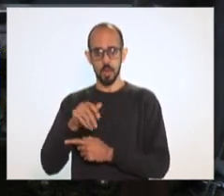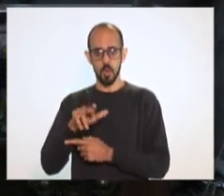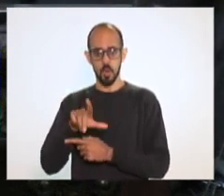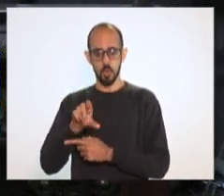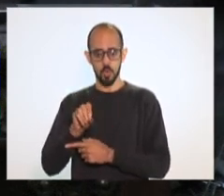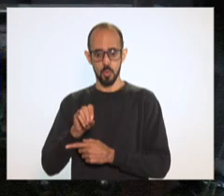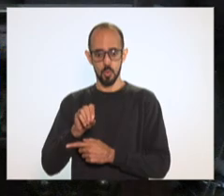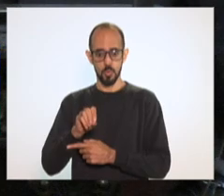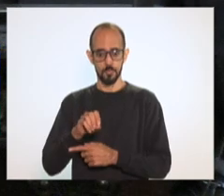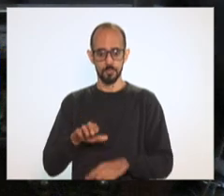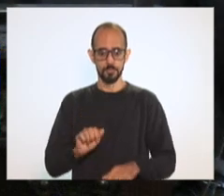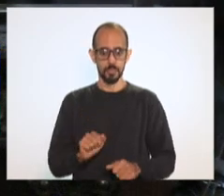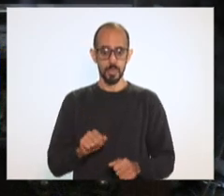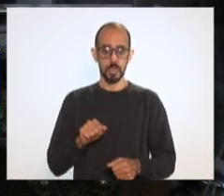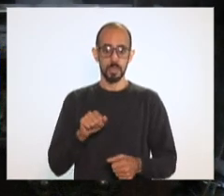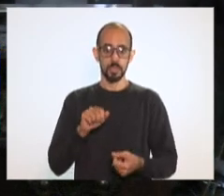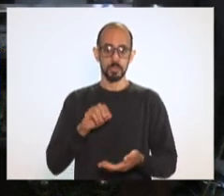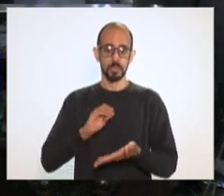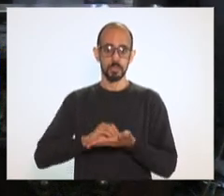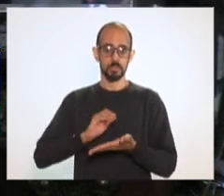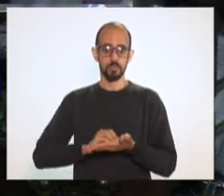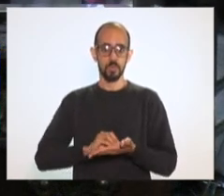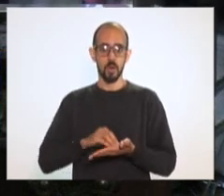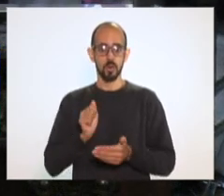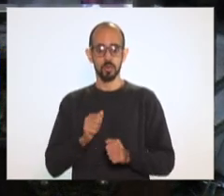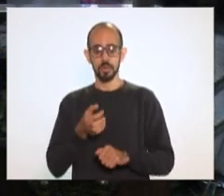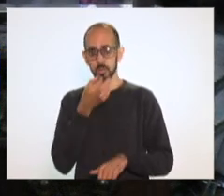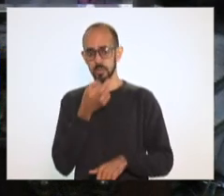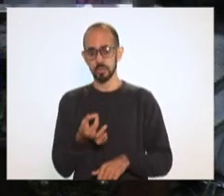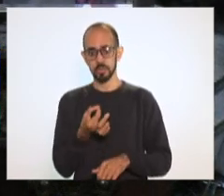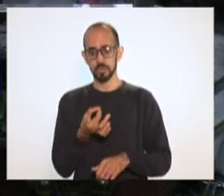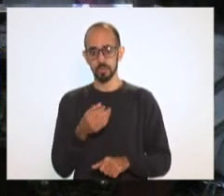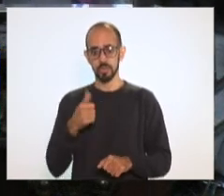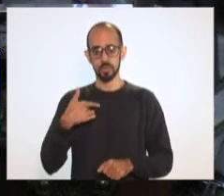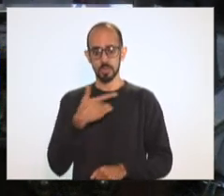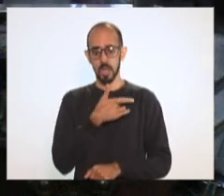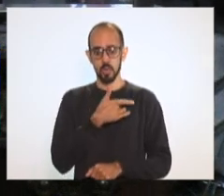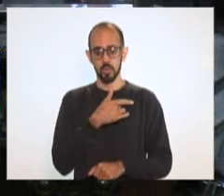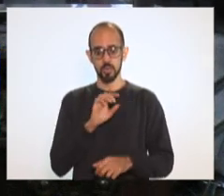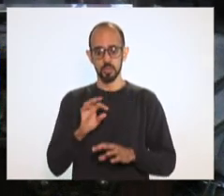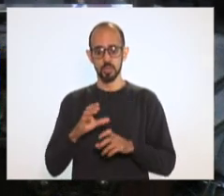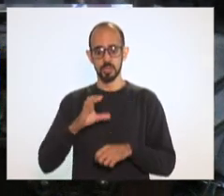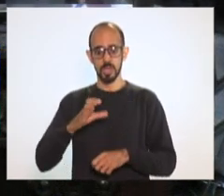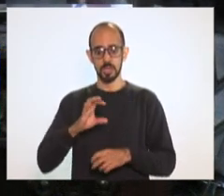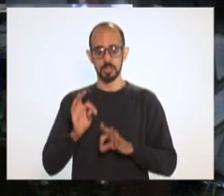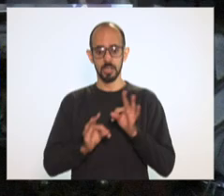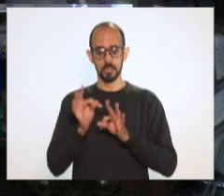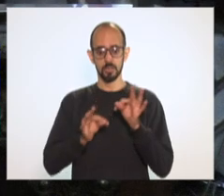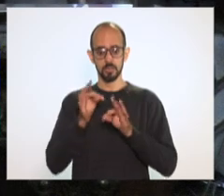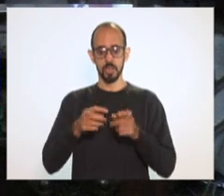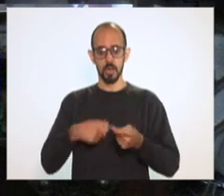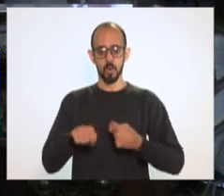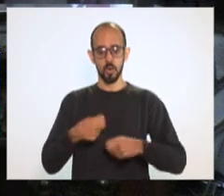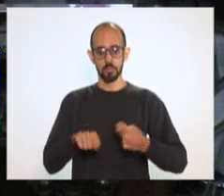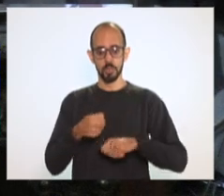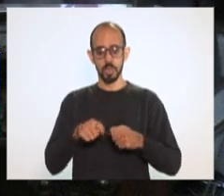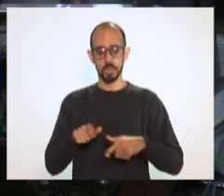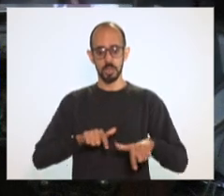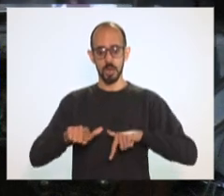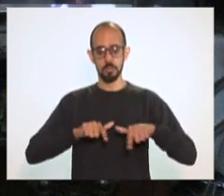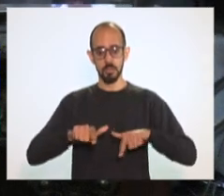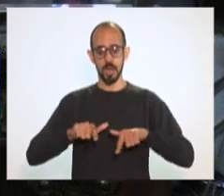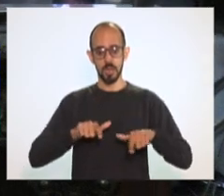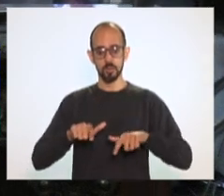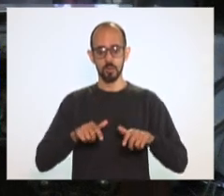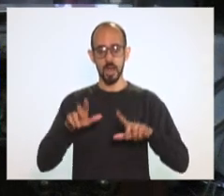Pendendo de pareceres das Comissões de Constituição e Justiça, de Saúde, Ciência e Tecnologia, Economia, Trabalho, Assuntos Municipais e